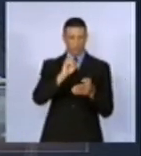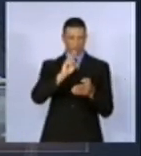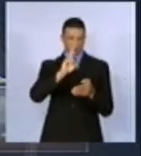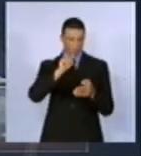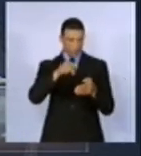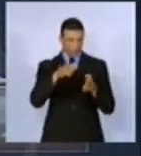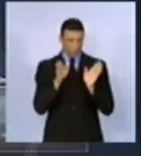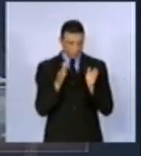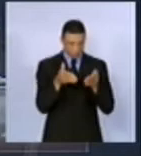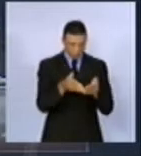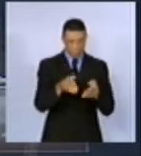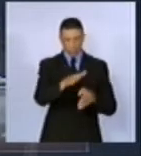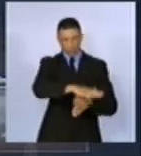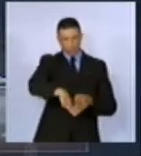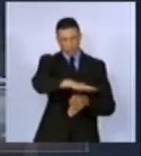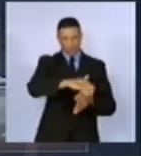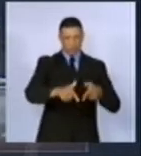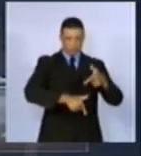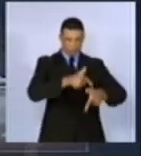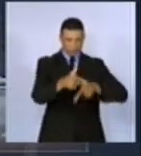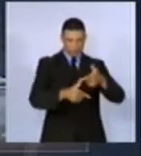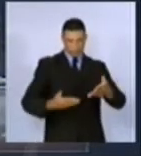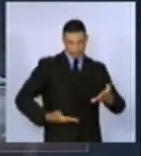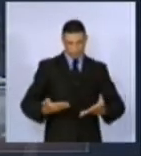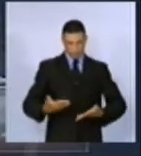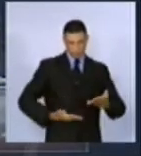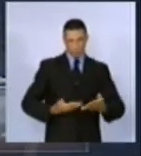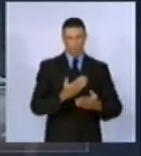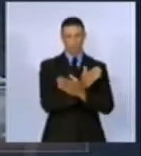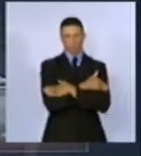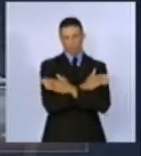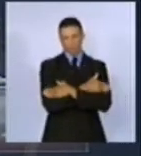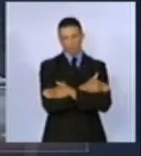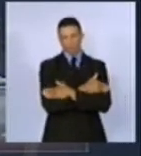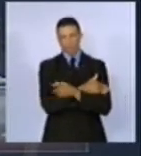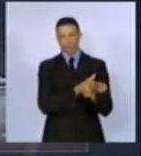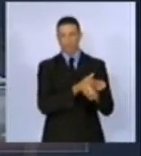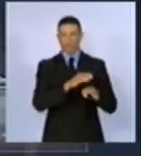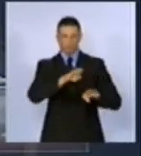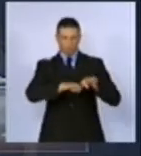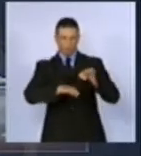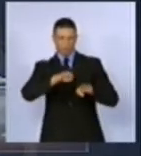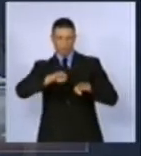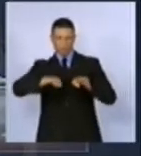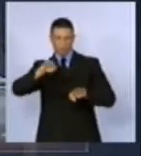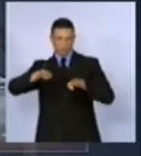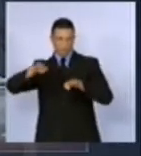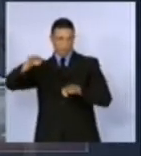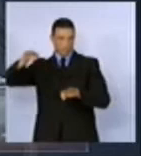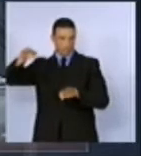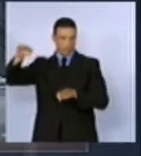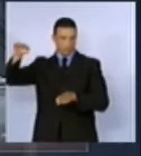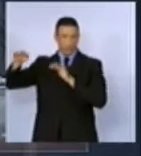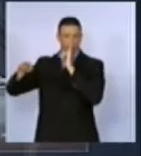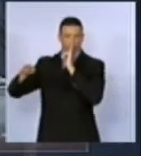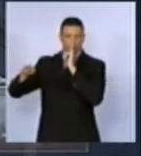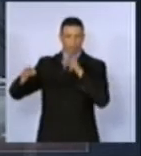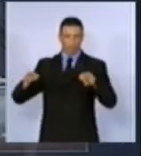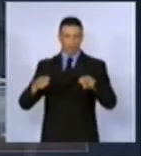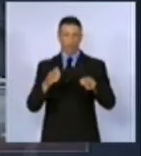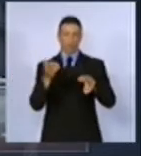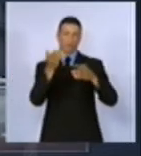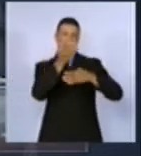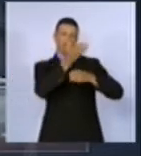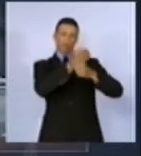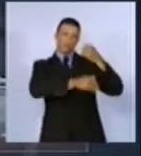como molhado trabalhadores no setor sucroalcooleiro haja Vista a informalidade e as incongruências e táticas que existem por exemplo se falou em